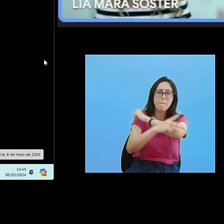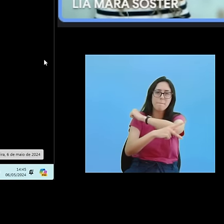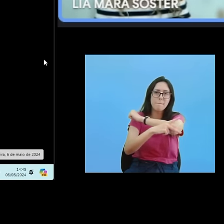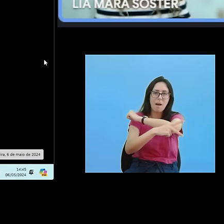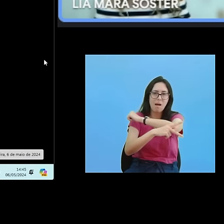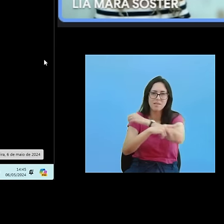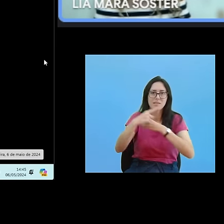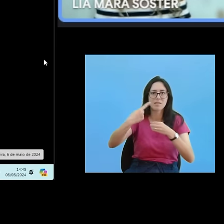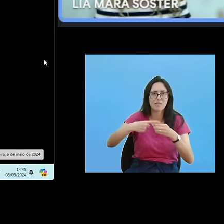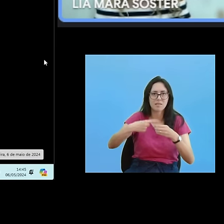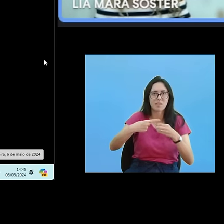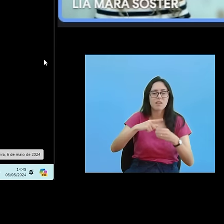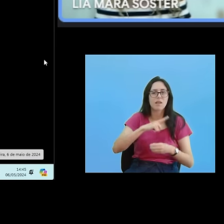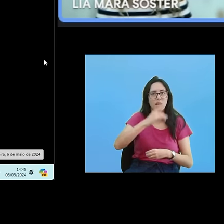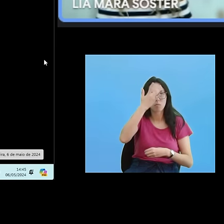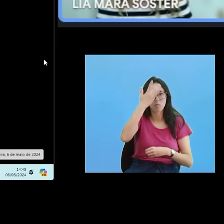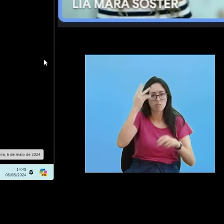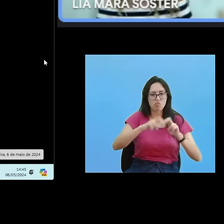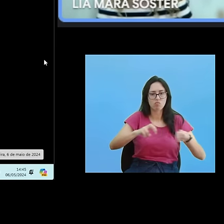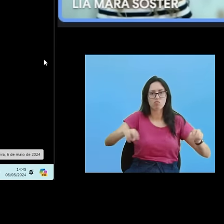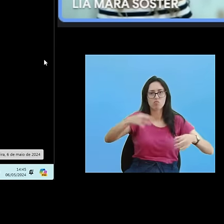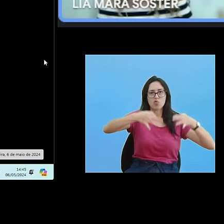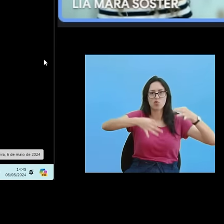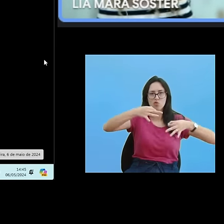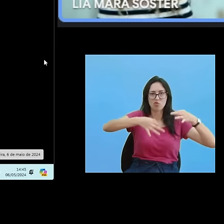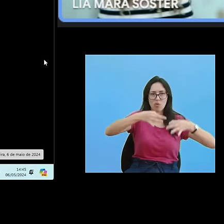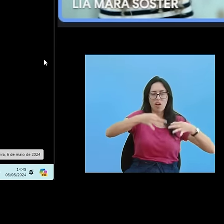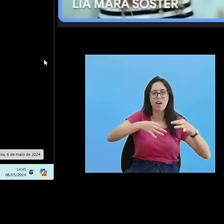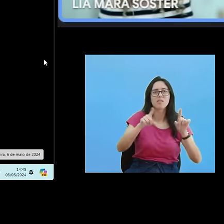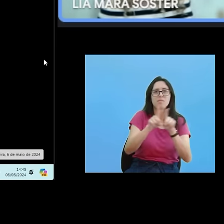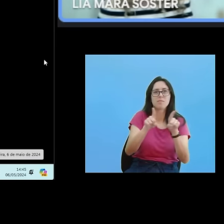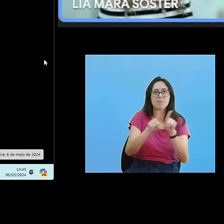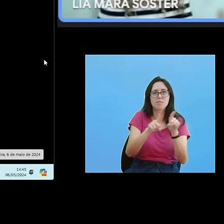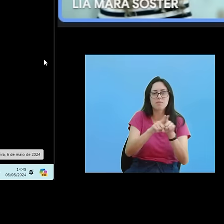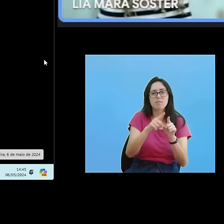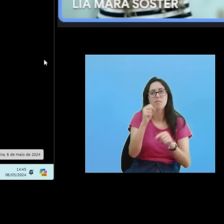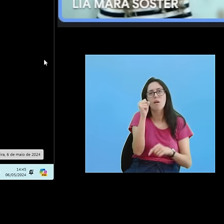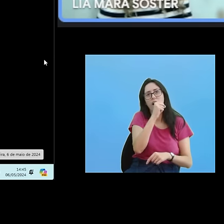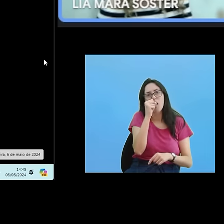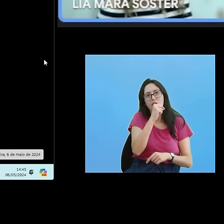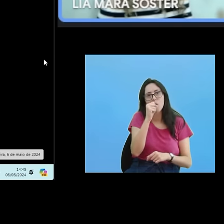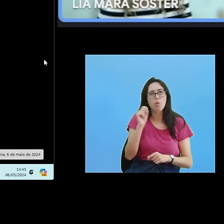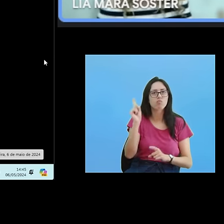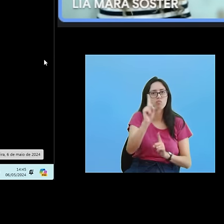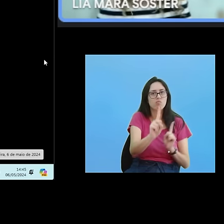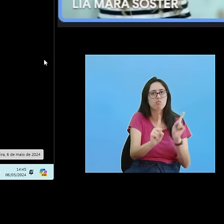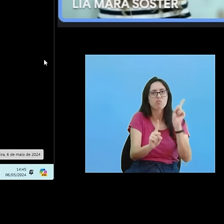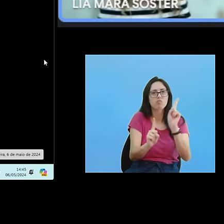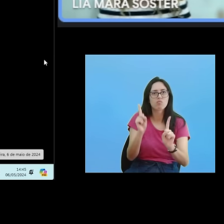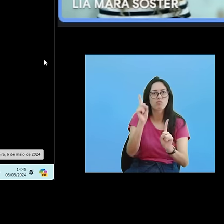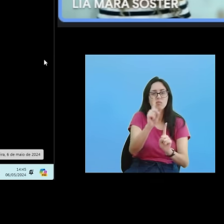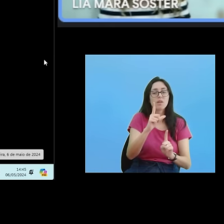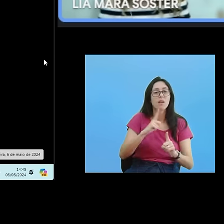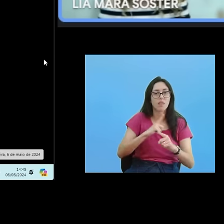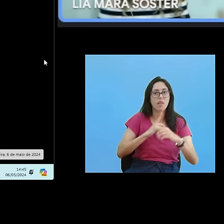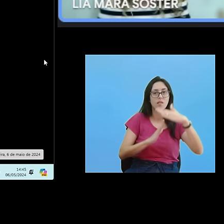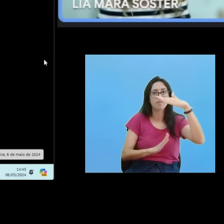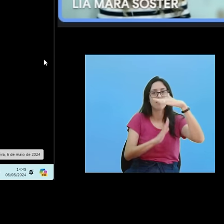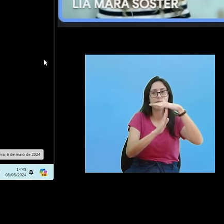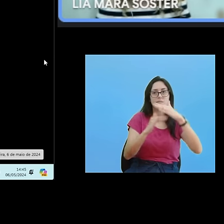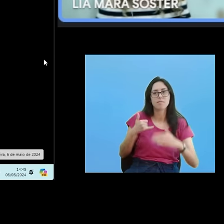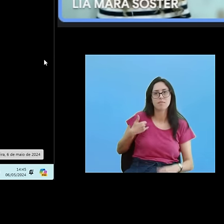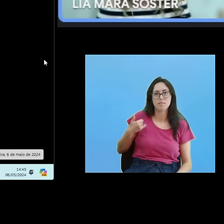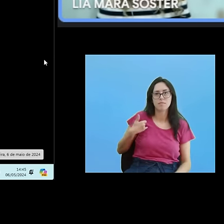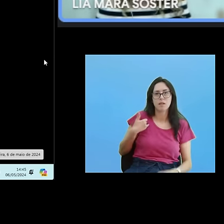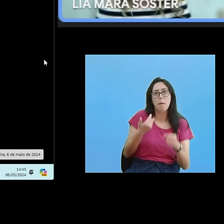os jurados, mais alguns cantores se apresentando. E temos um limite de faixa etária, né,